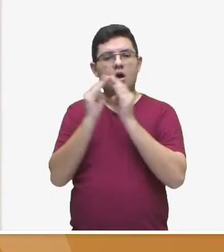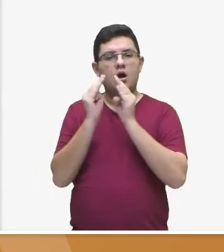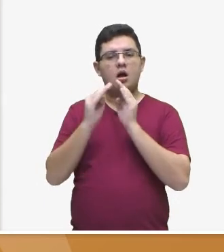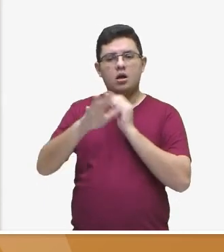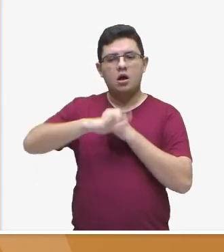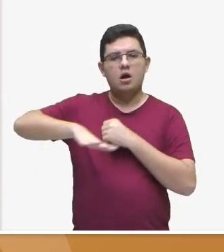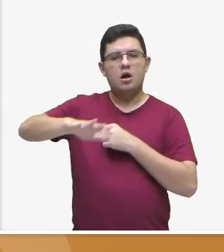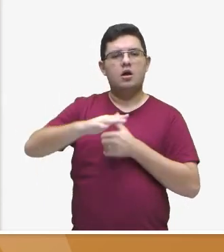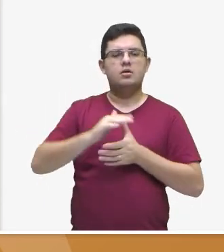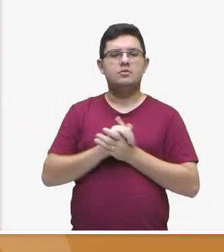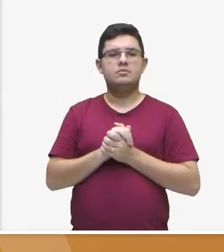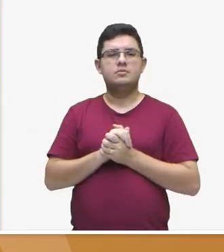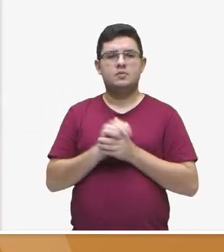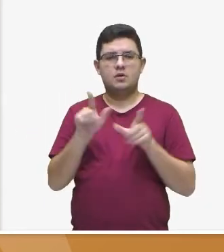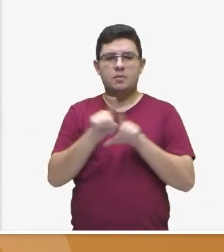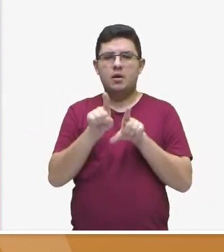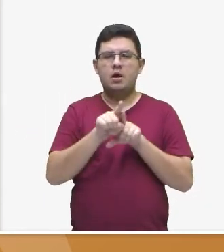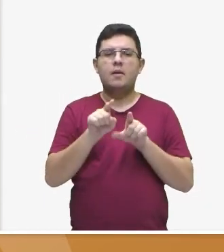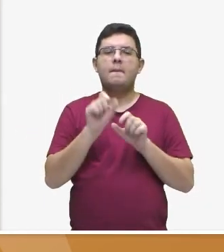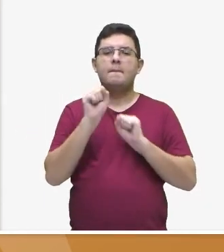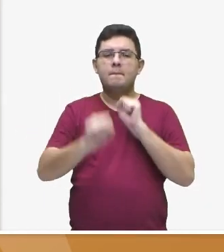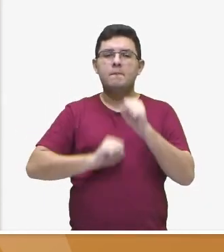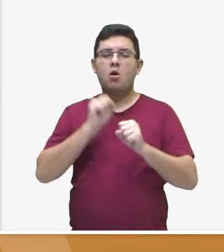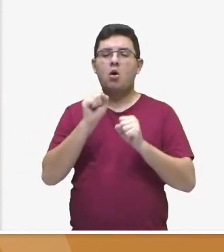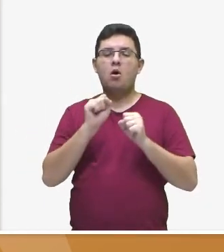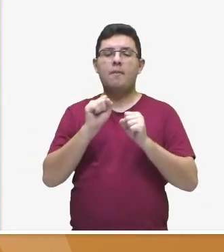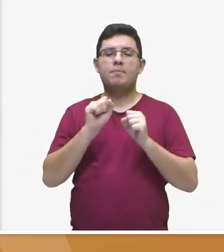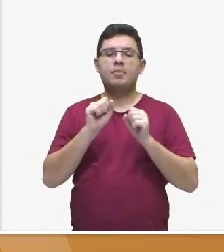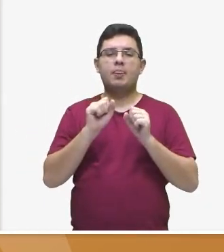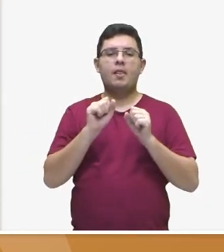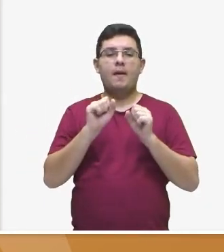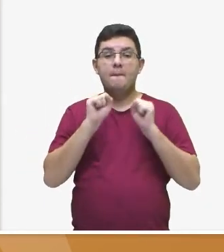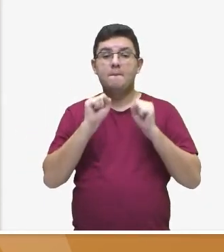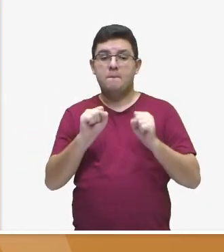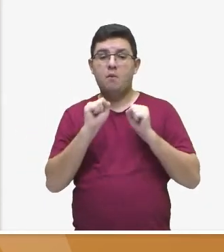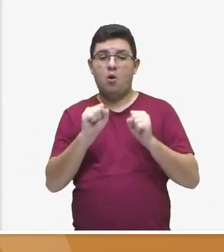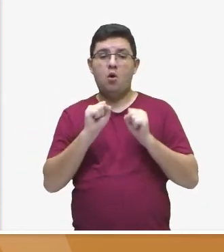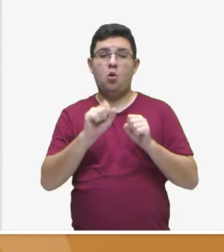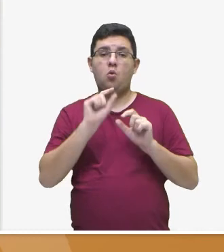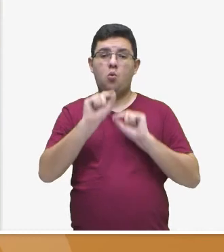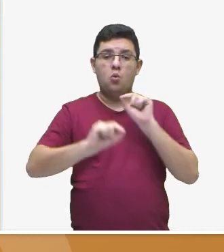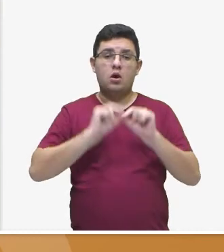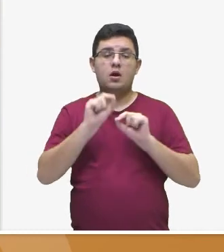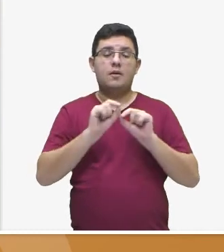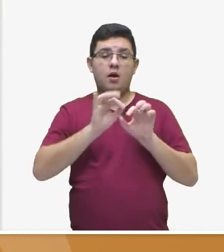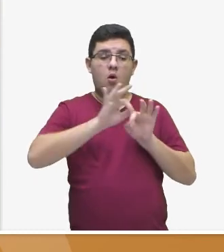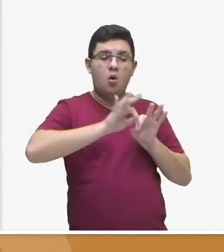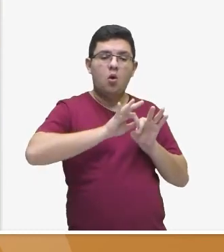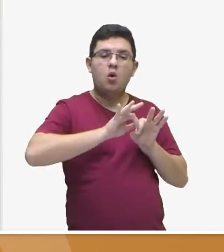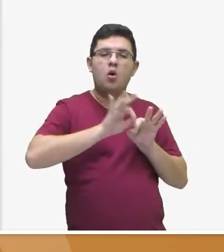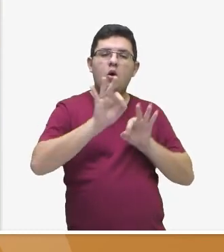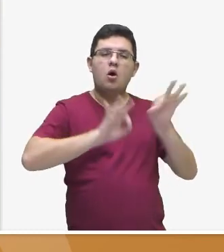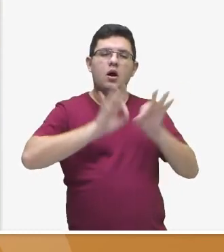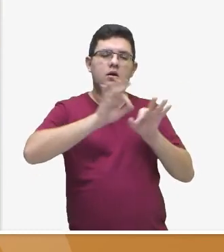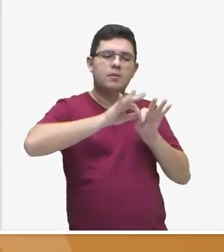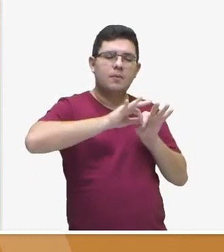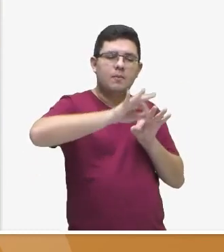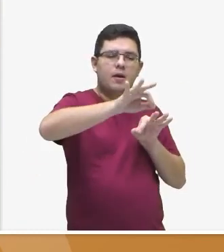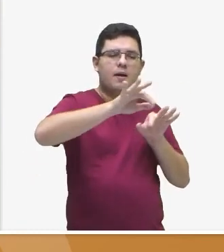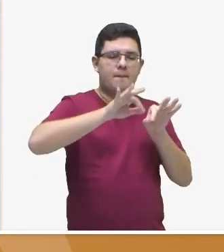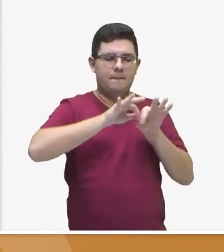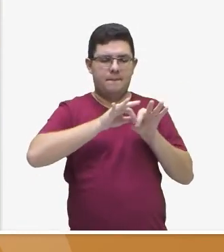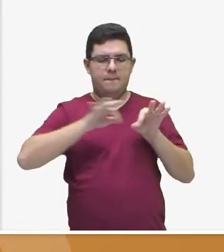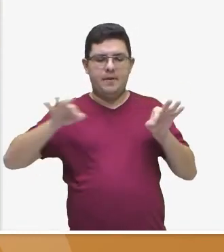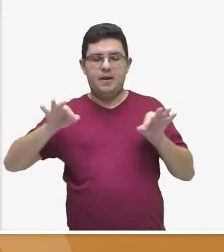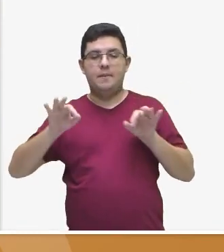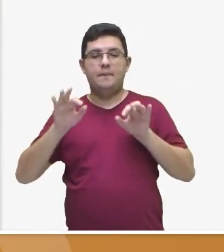a demarcação das reservas indígenas, ao uso dos recursos naturais dentro das